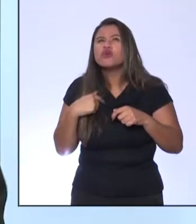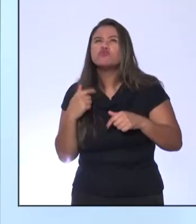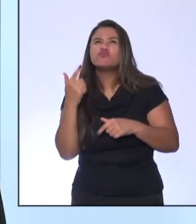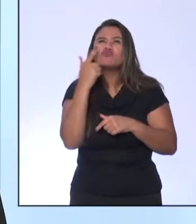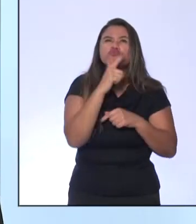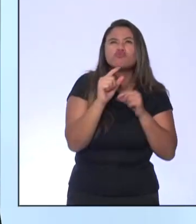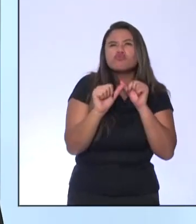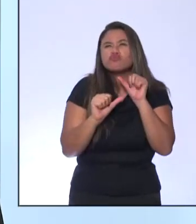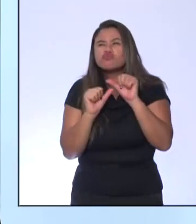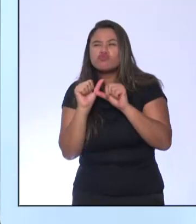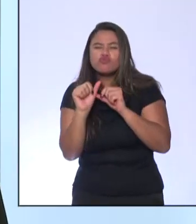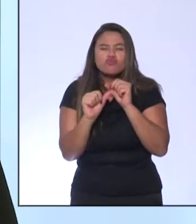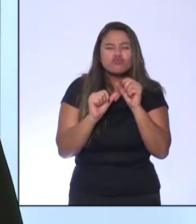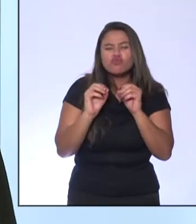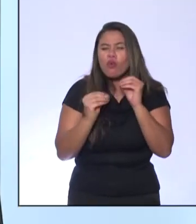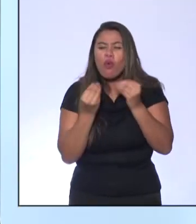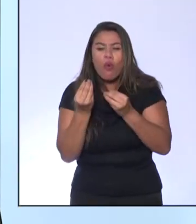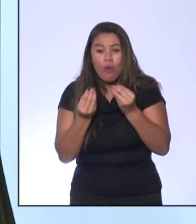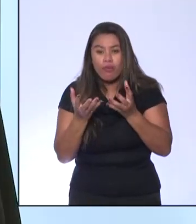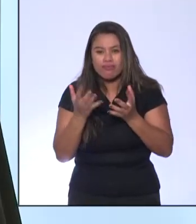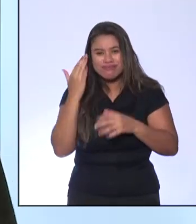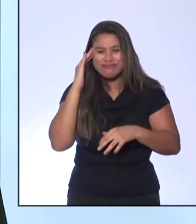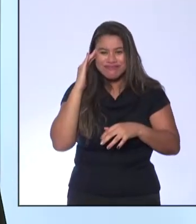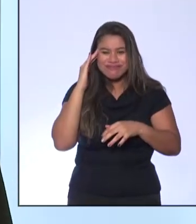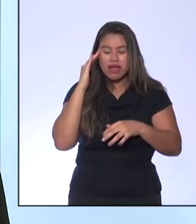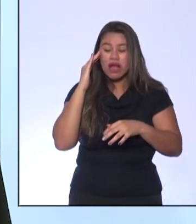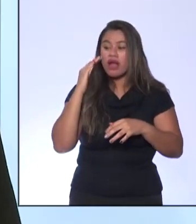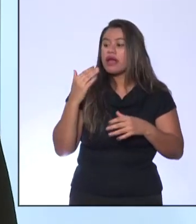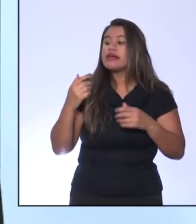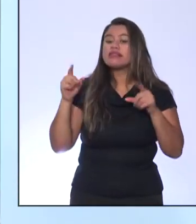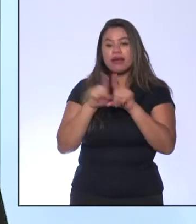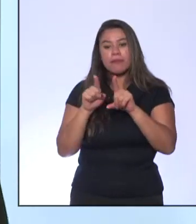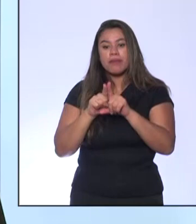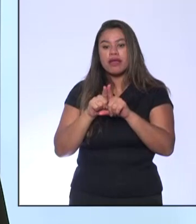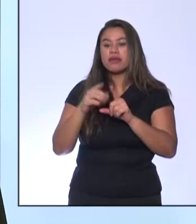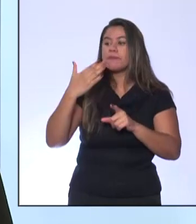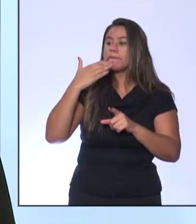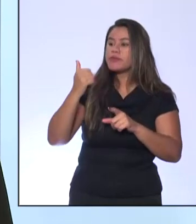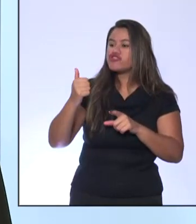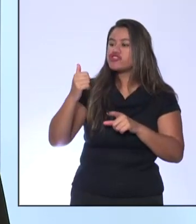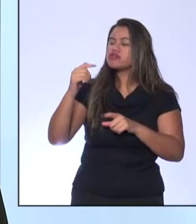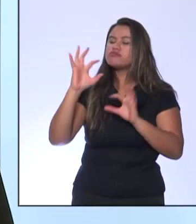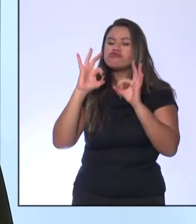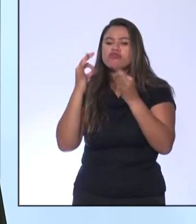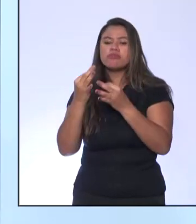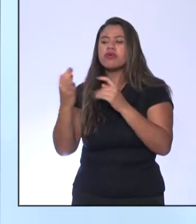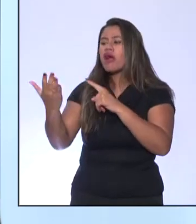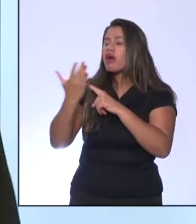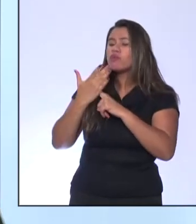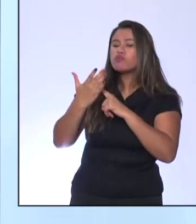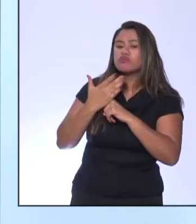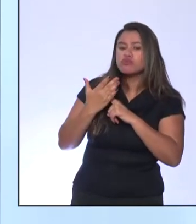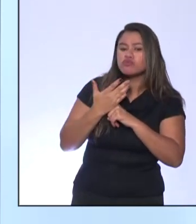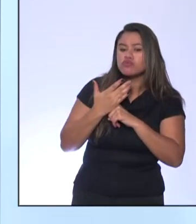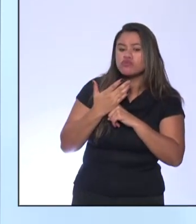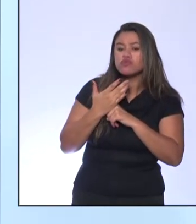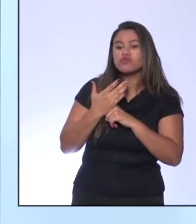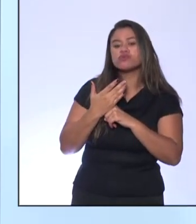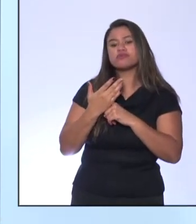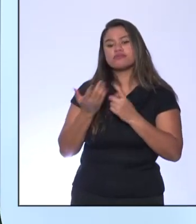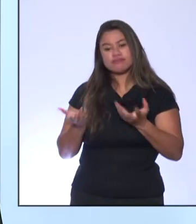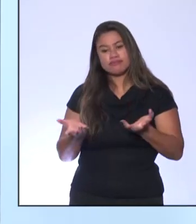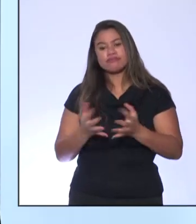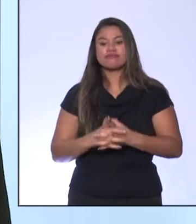a esta situação que nós estamos vivendo e como pedir a ajuda daqueles que estão dentro da sua casa para